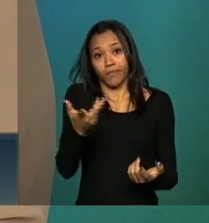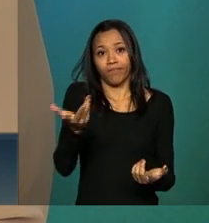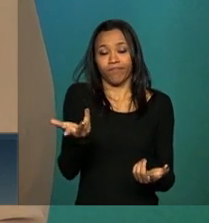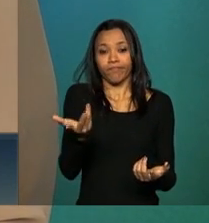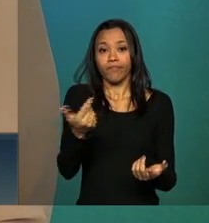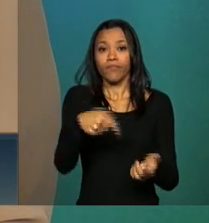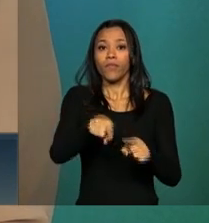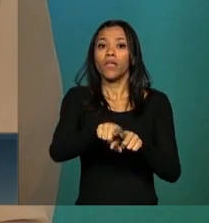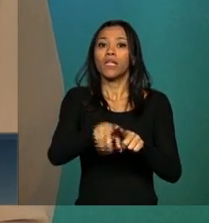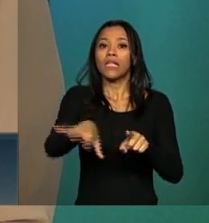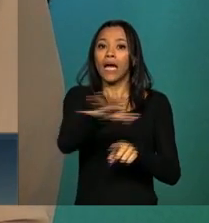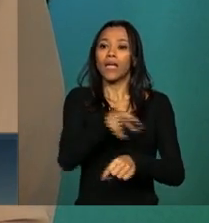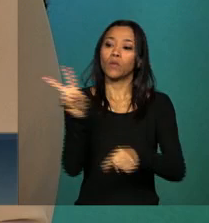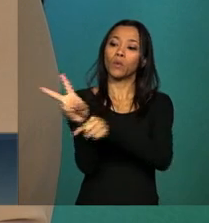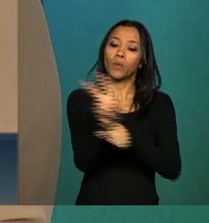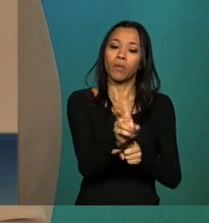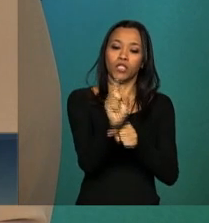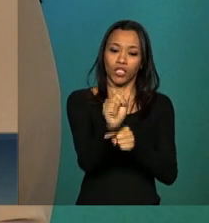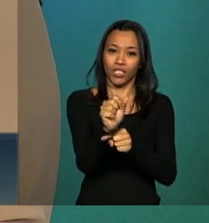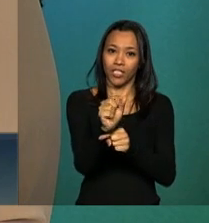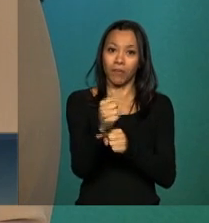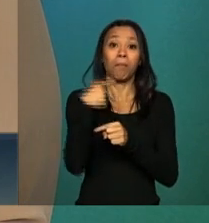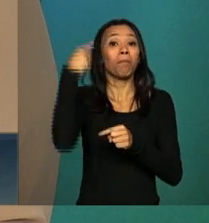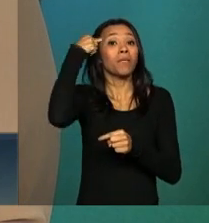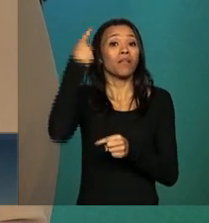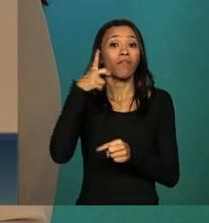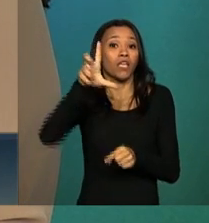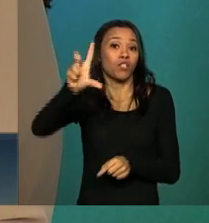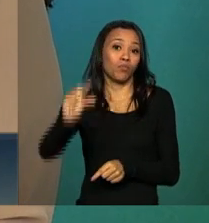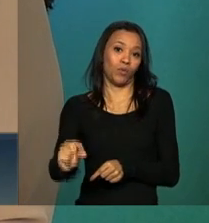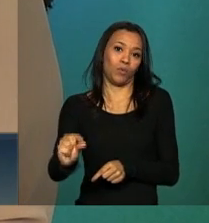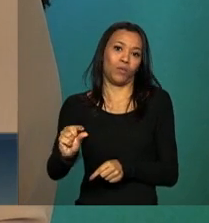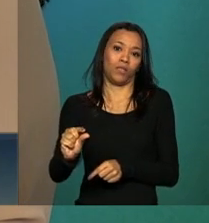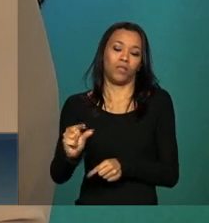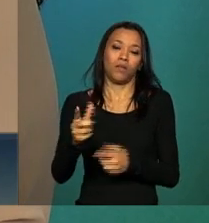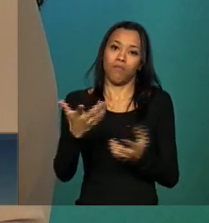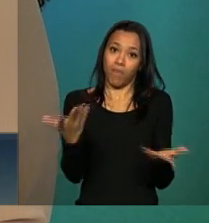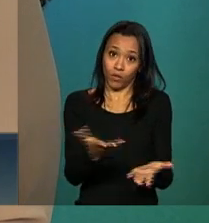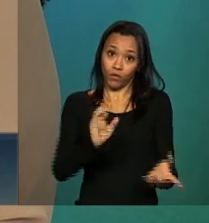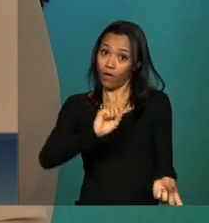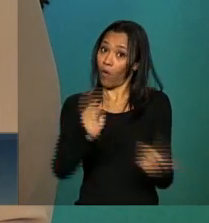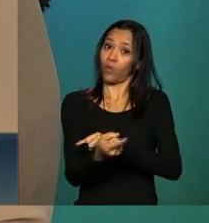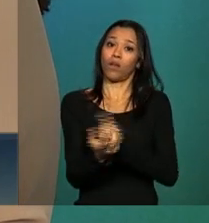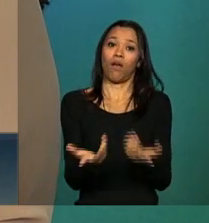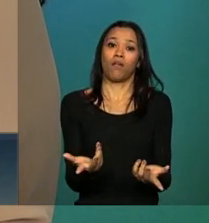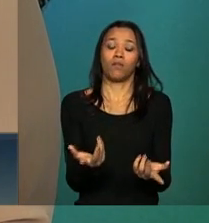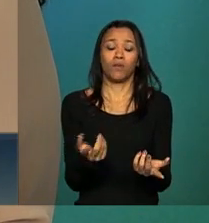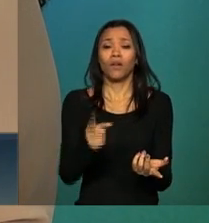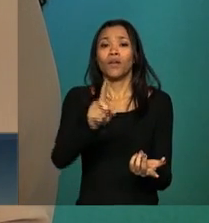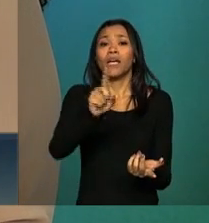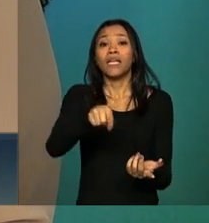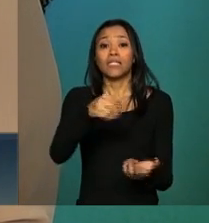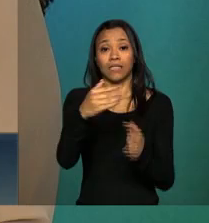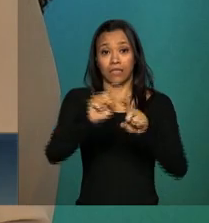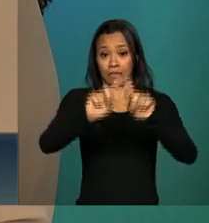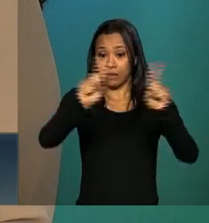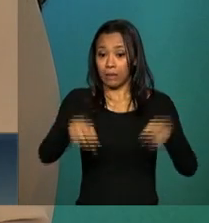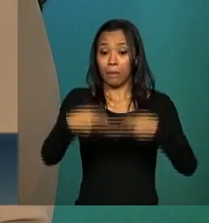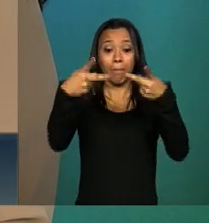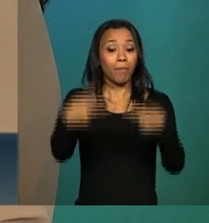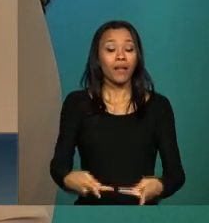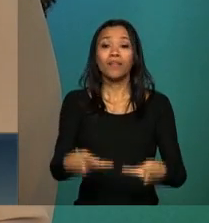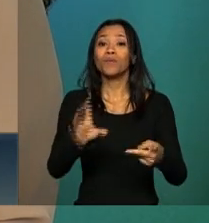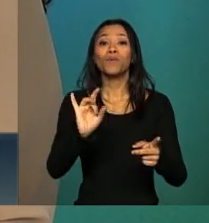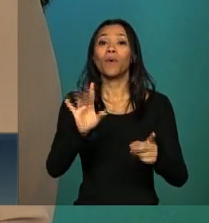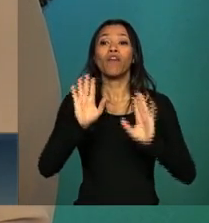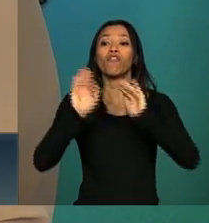ser diminuído. E hoje nós demos uma surpresa agradável a todo o Brasil, mostrando que esse plano não é para os produtores rurais, esse plano é para todos os